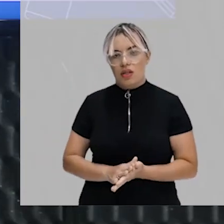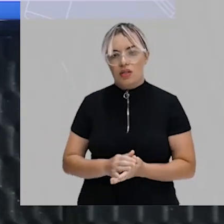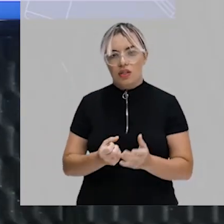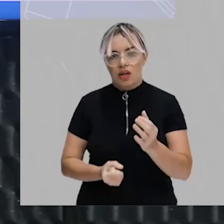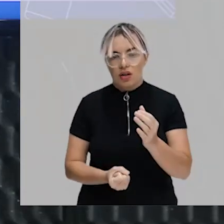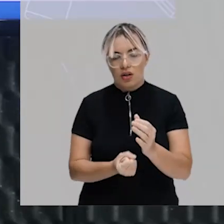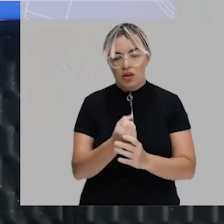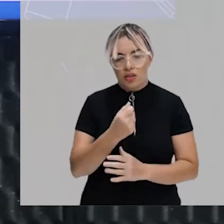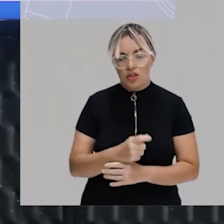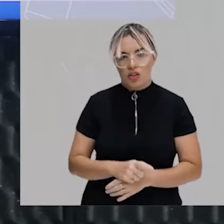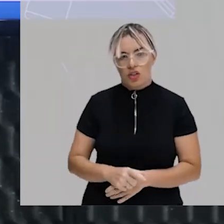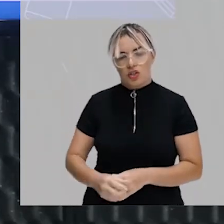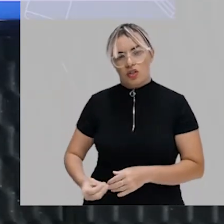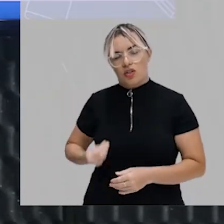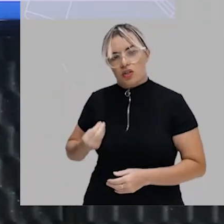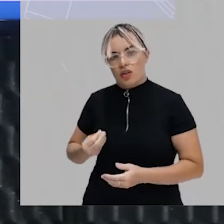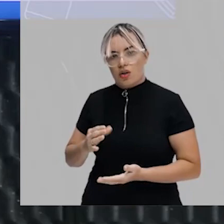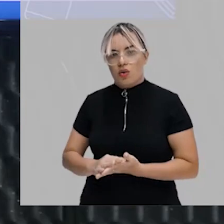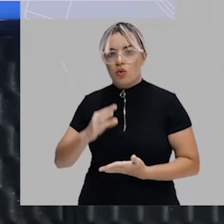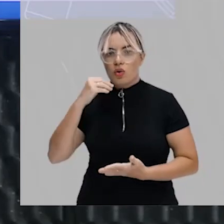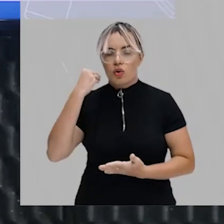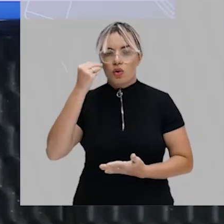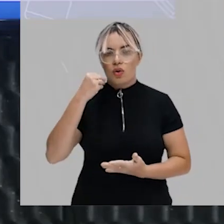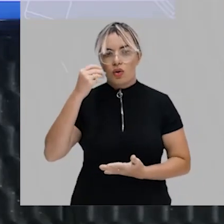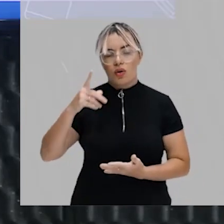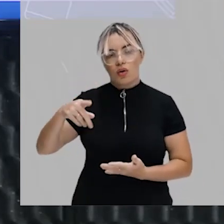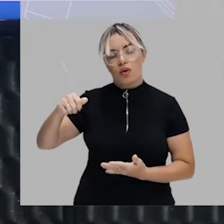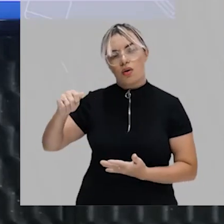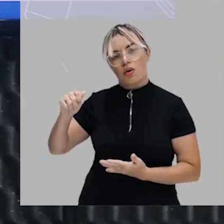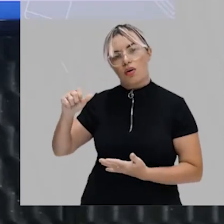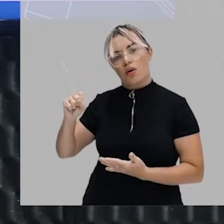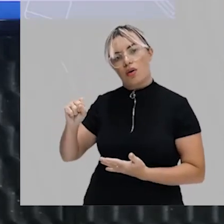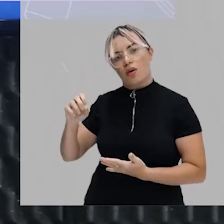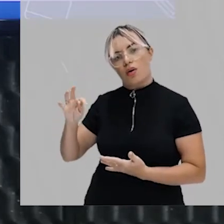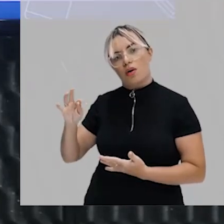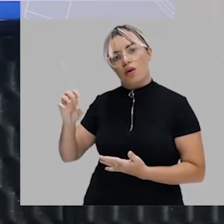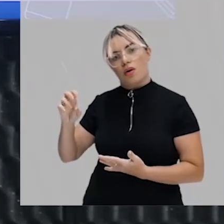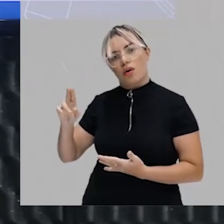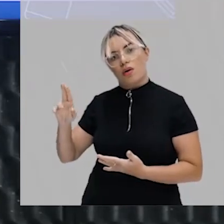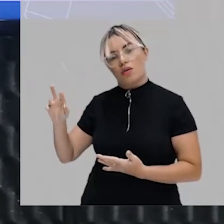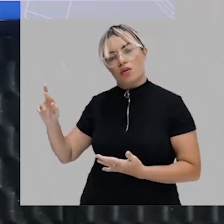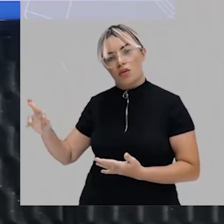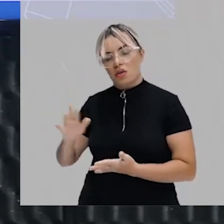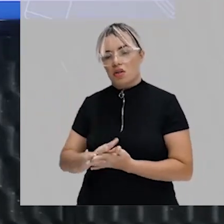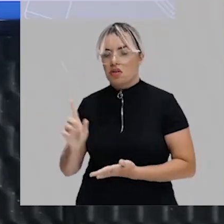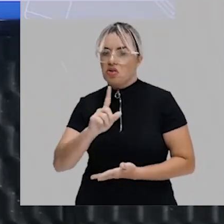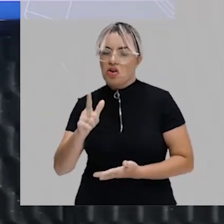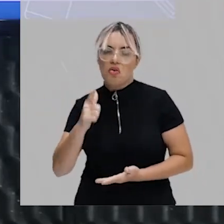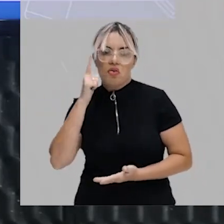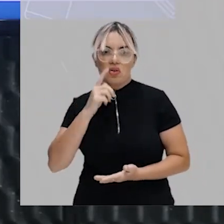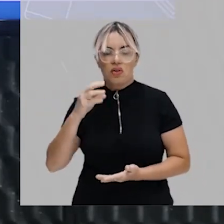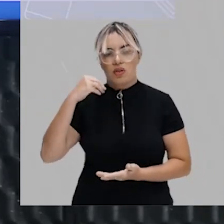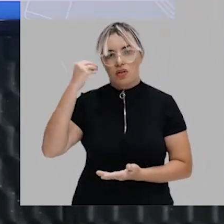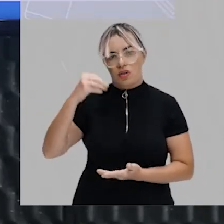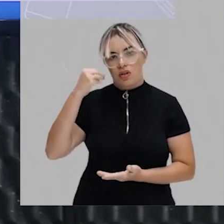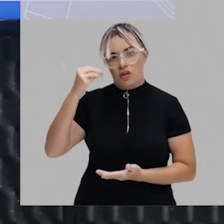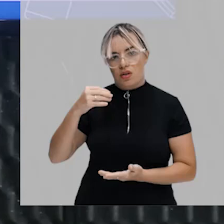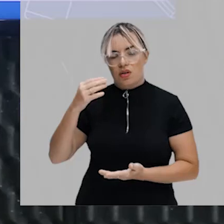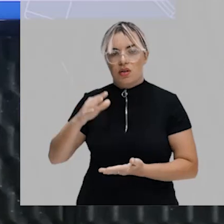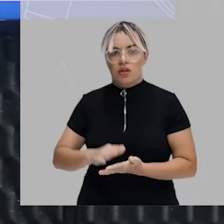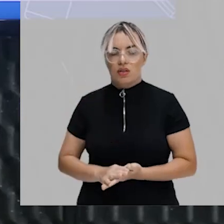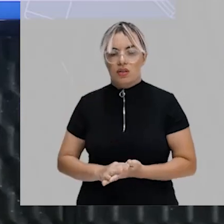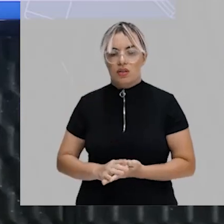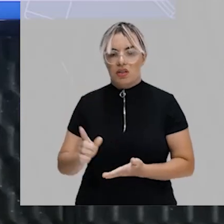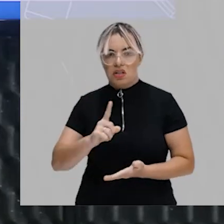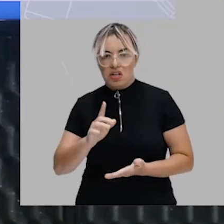inanimada, o experimento de Louis Pasteur iria por água abaixo. Ele não iria conseguir provar, derrubar por terra a teoria da